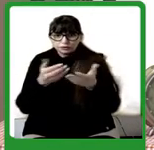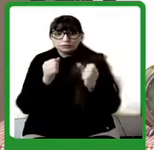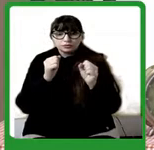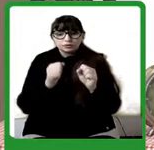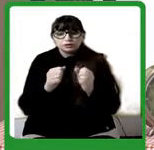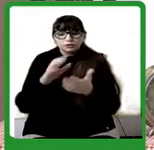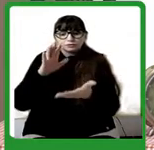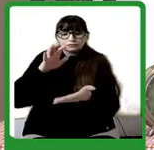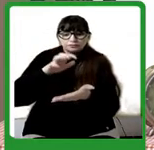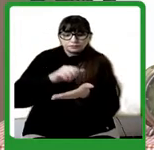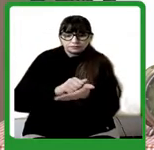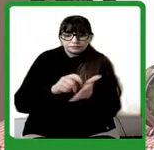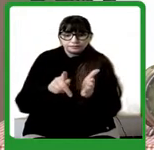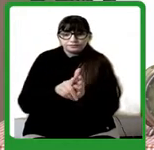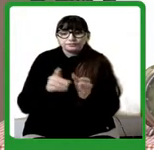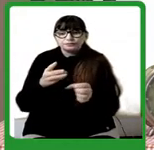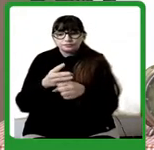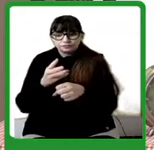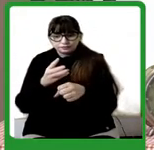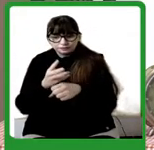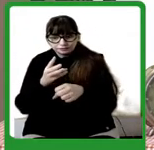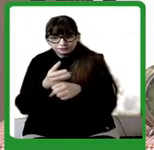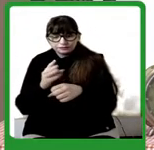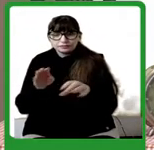nosso WhatsApp oficial do Sicred, que é o